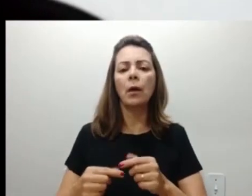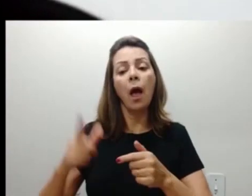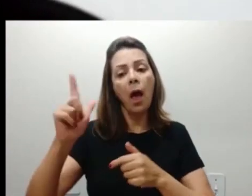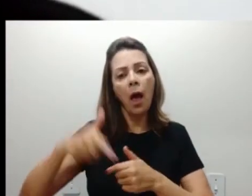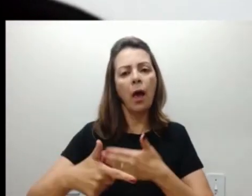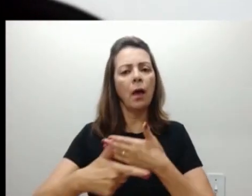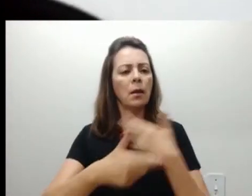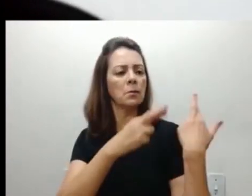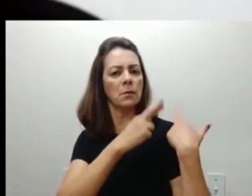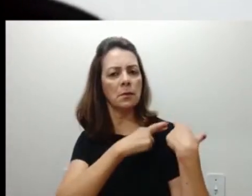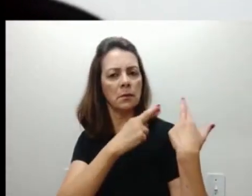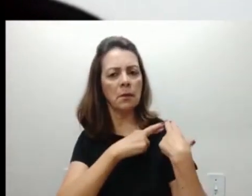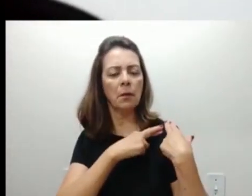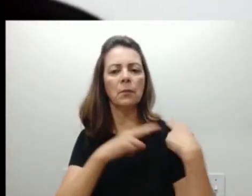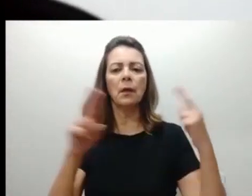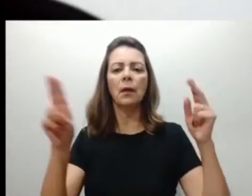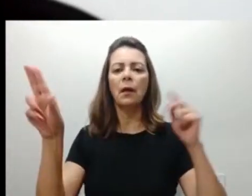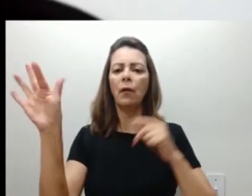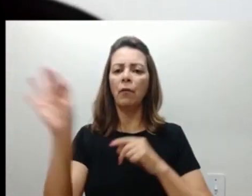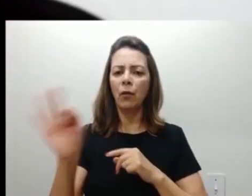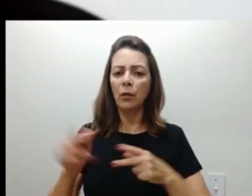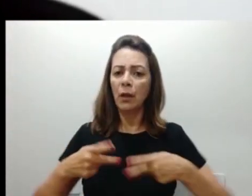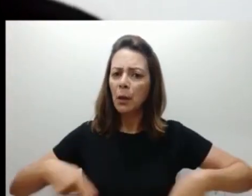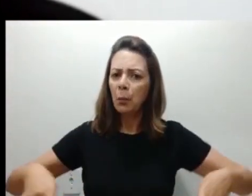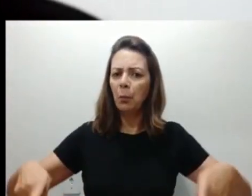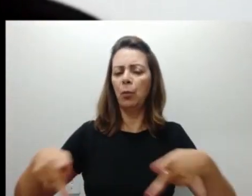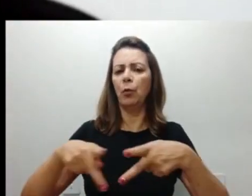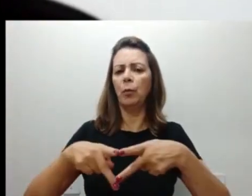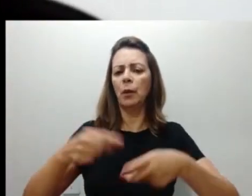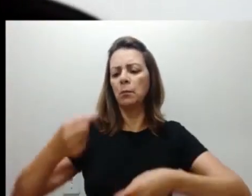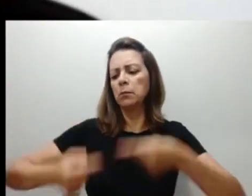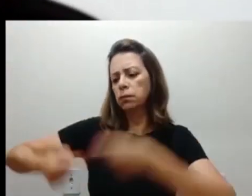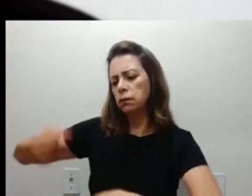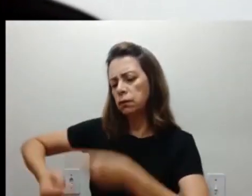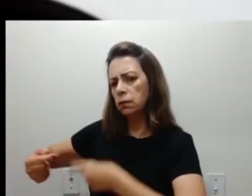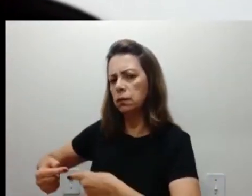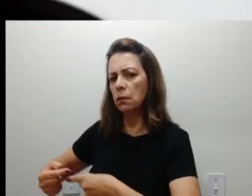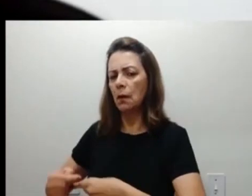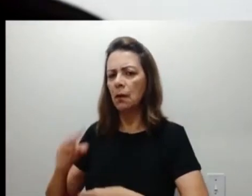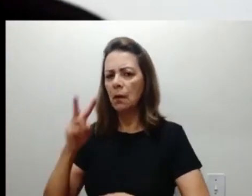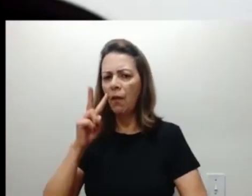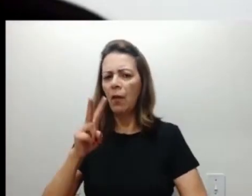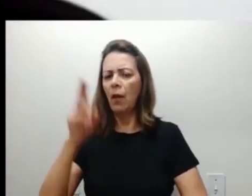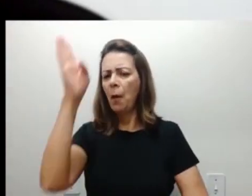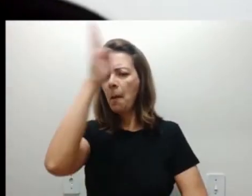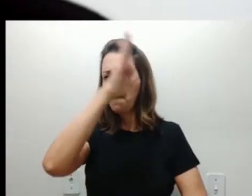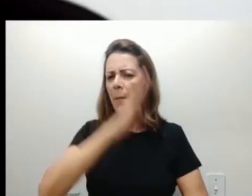Se a gente observar, o Brasil inteiro pipocando experiências maravilhosas